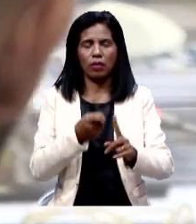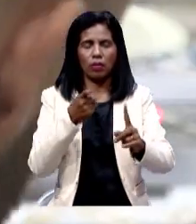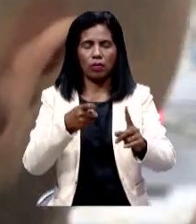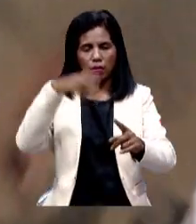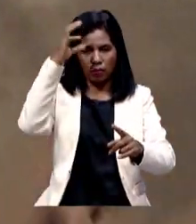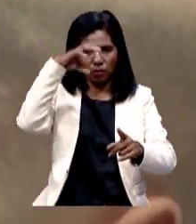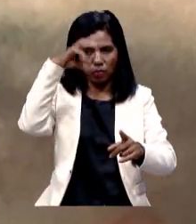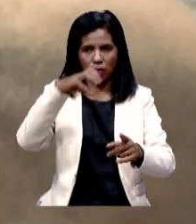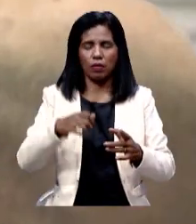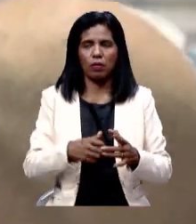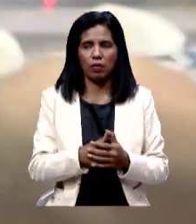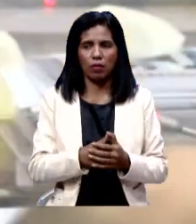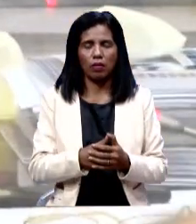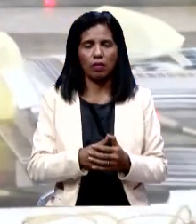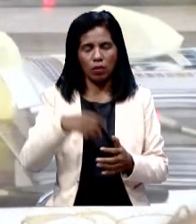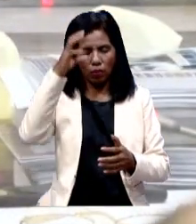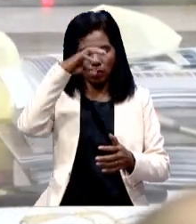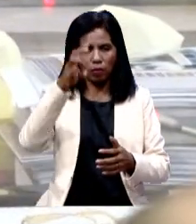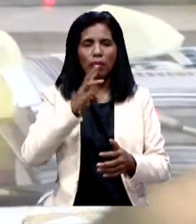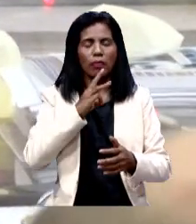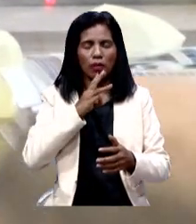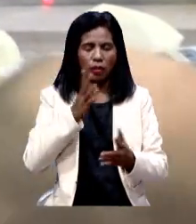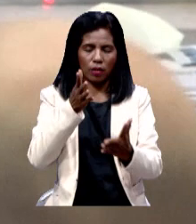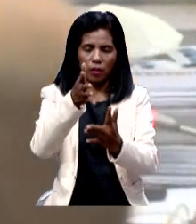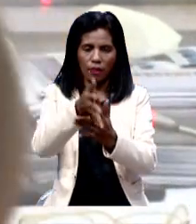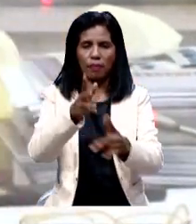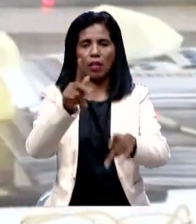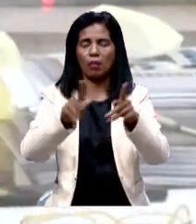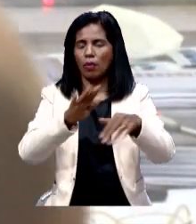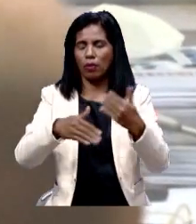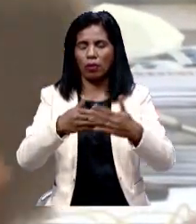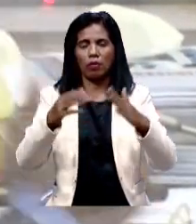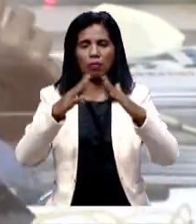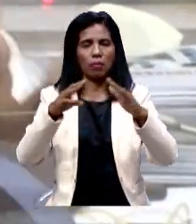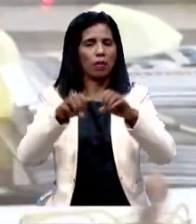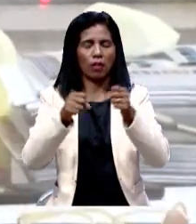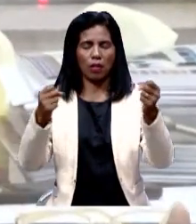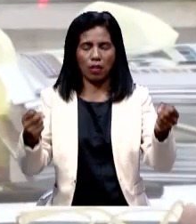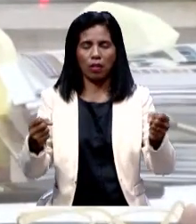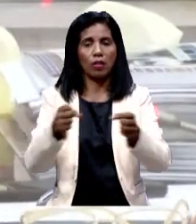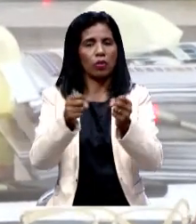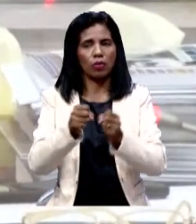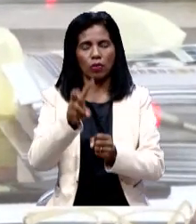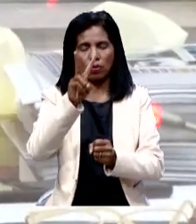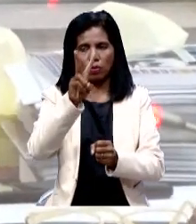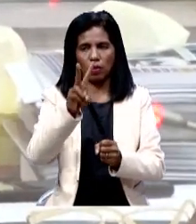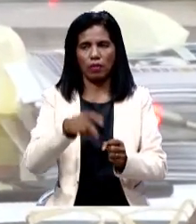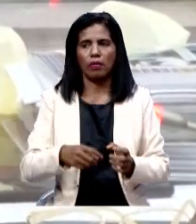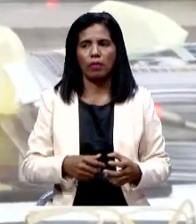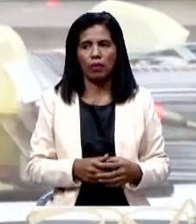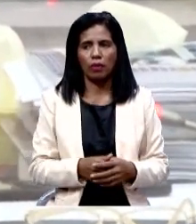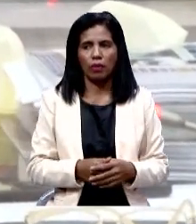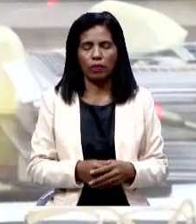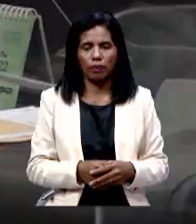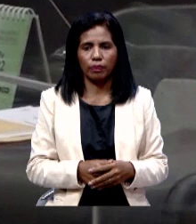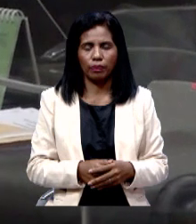ben tu mota is tama wa komunidad ni uma is sobu komunidad ni uma is sukurua sikone ho i